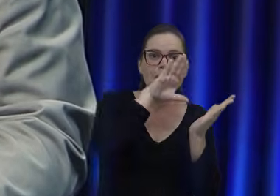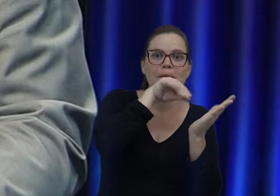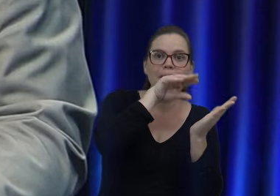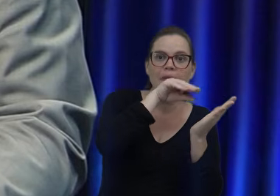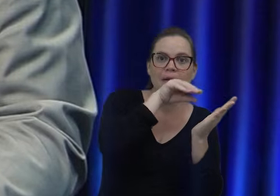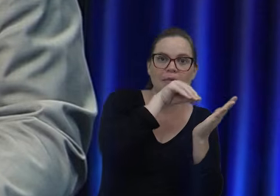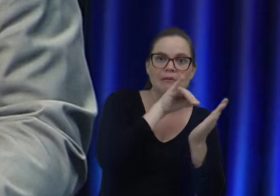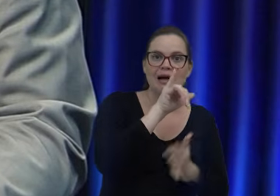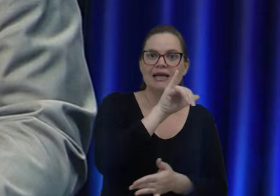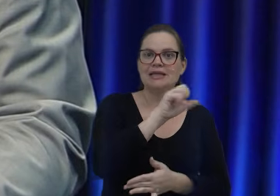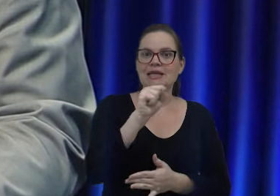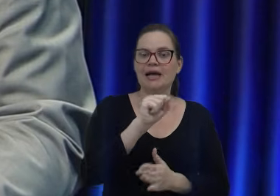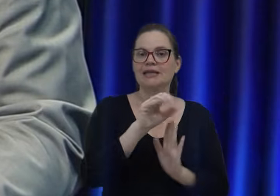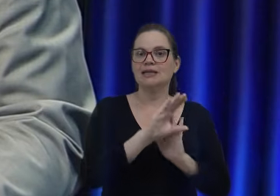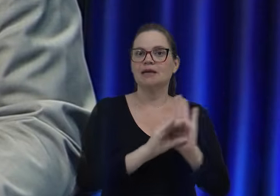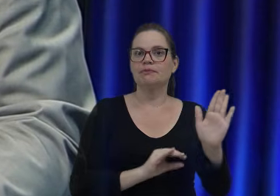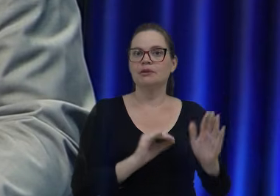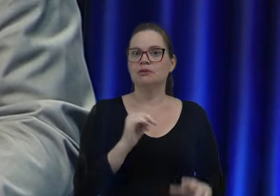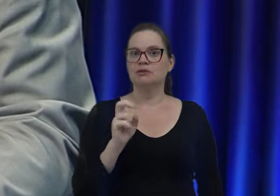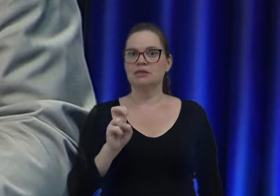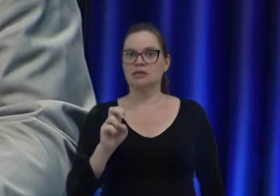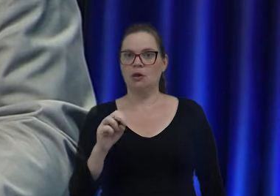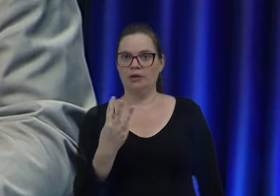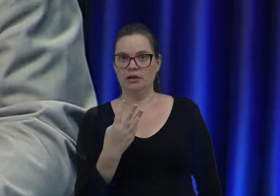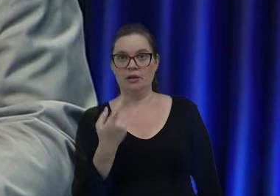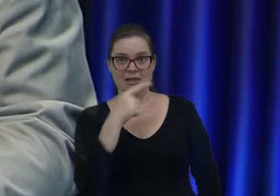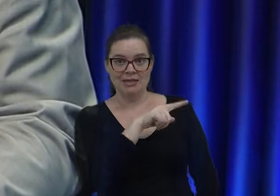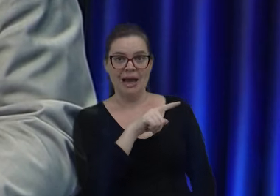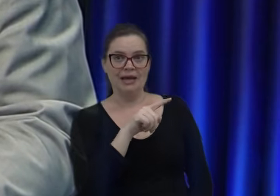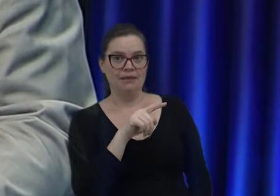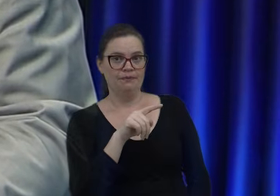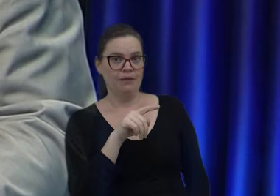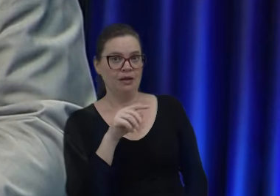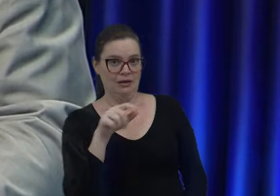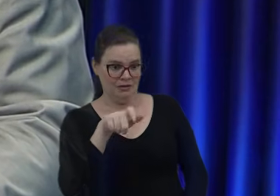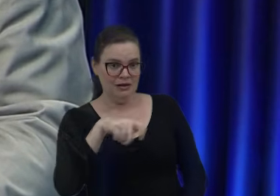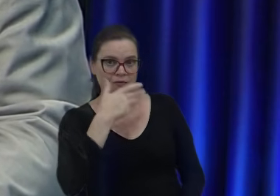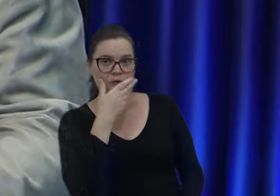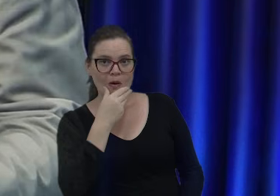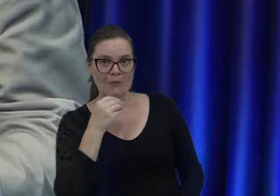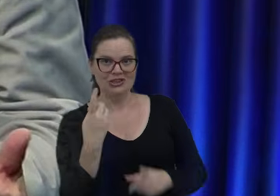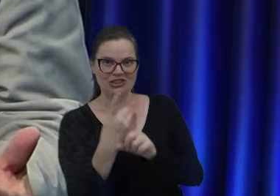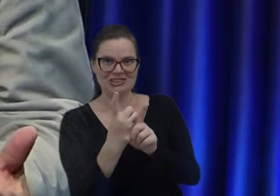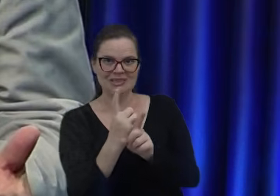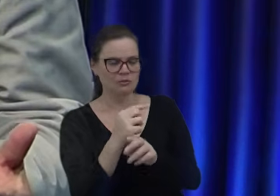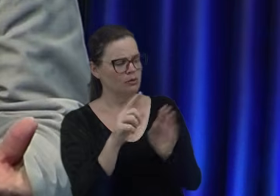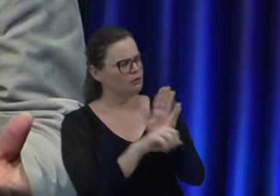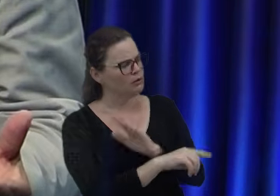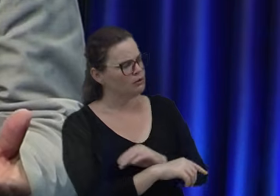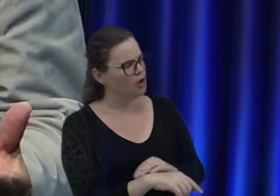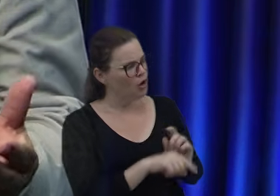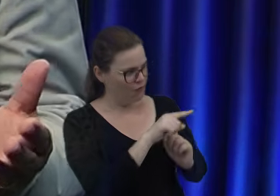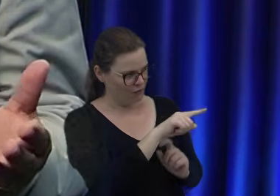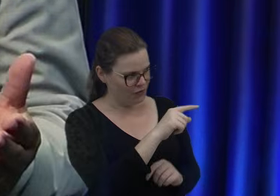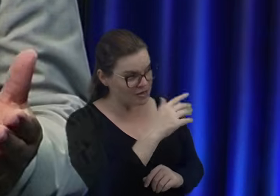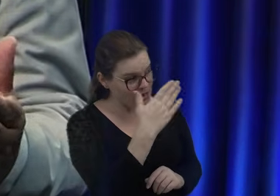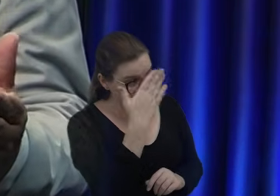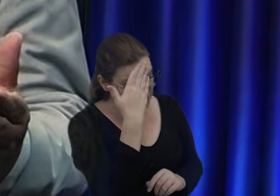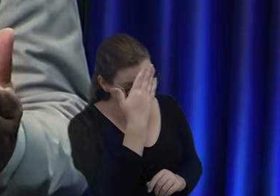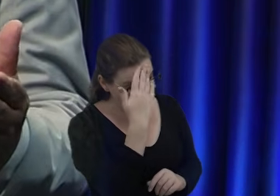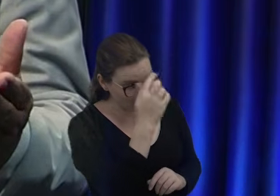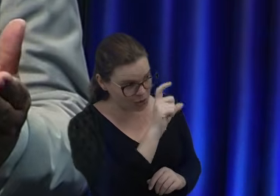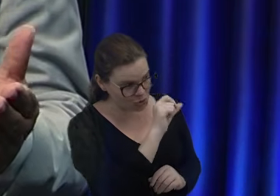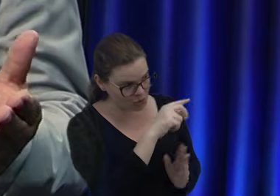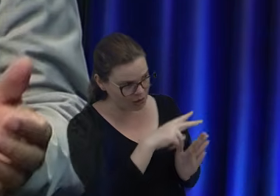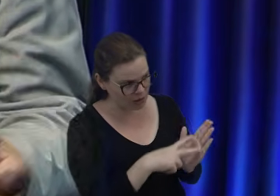Então, Filipe fez a pergunta, entende tu que lês? E eu falei, não, como vou entender